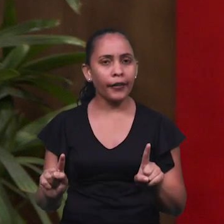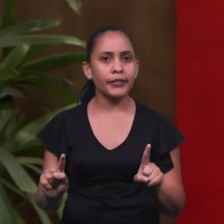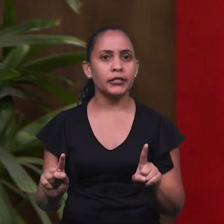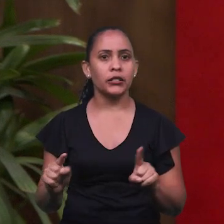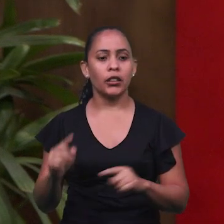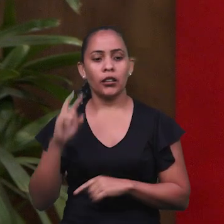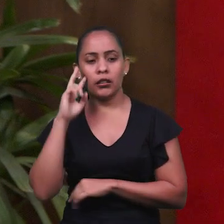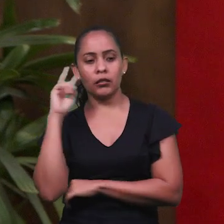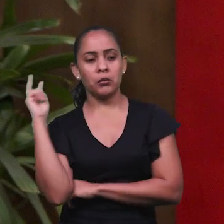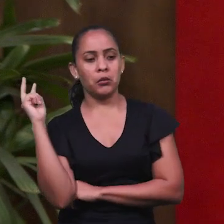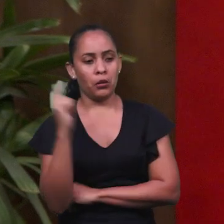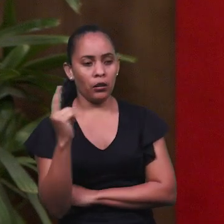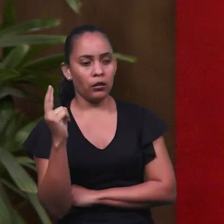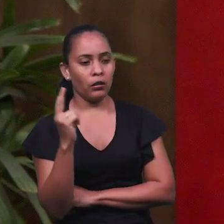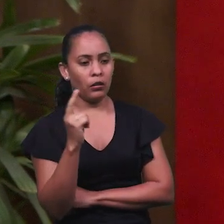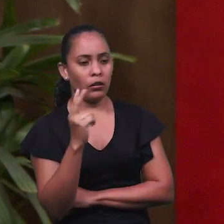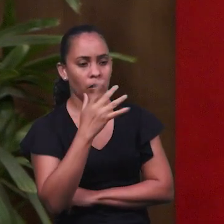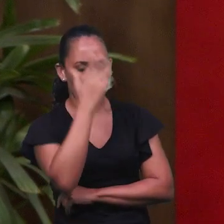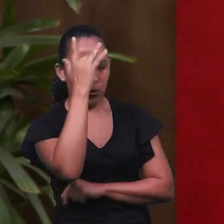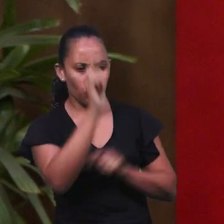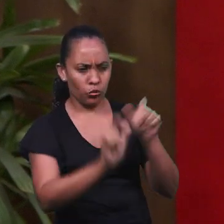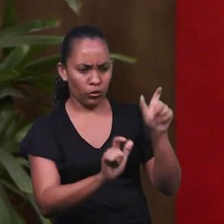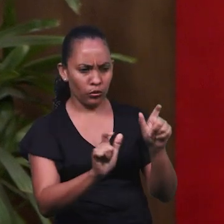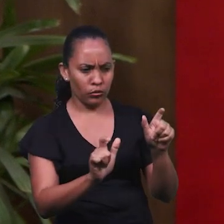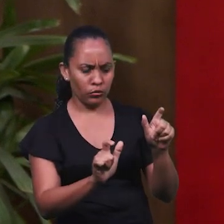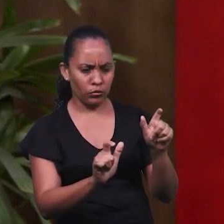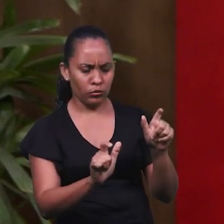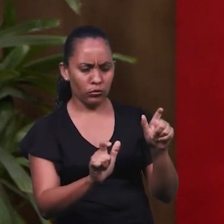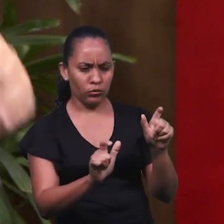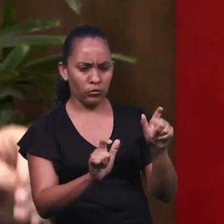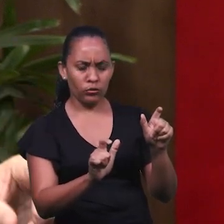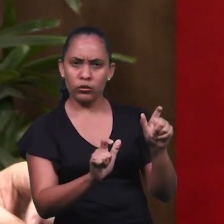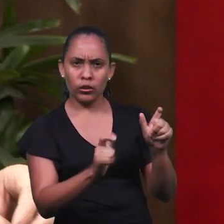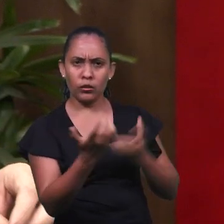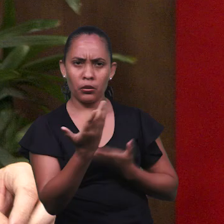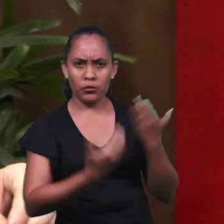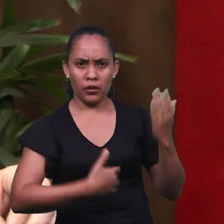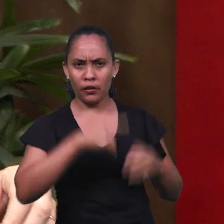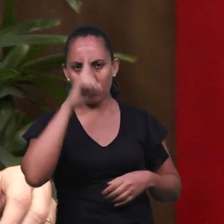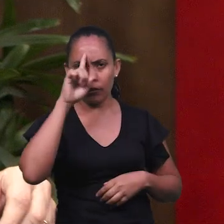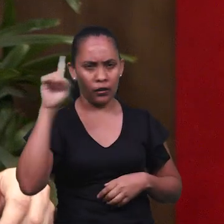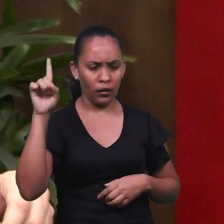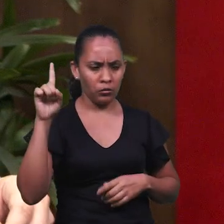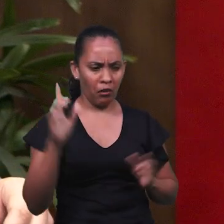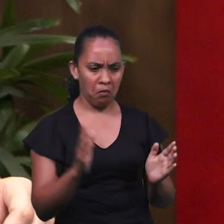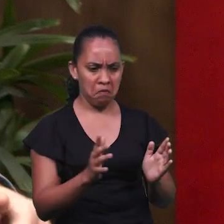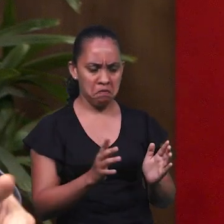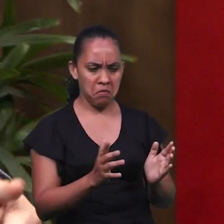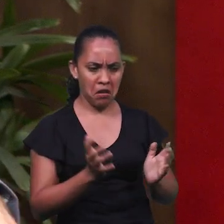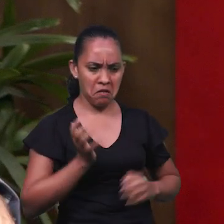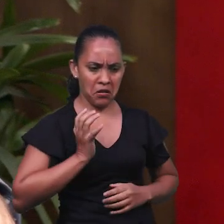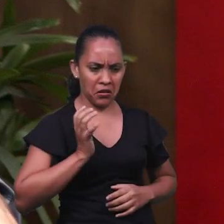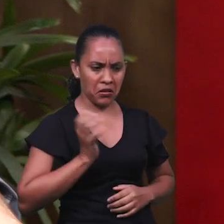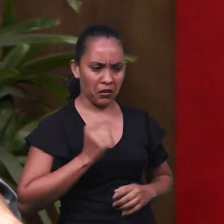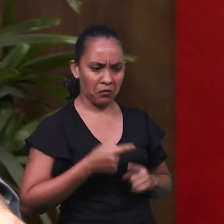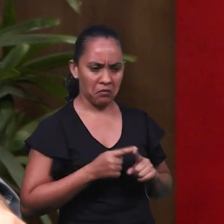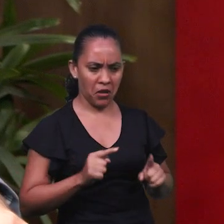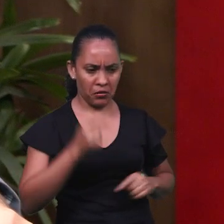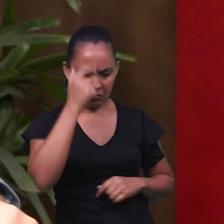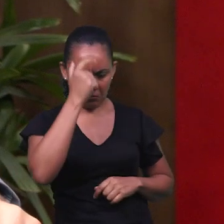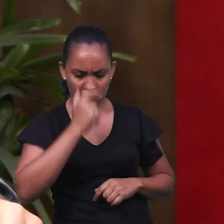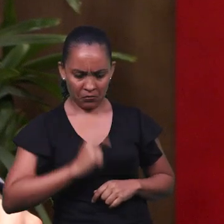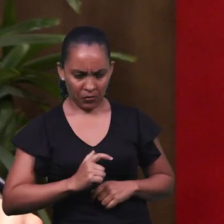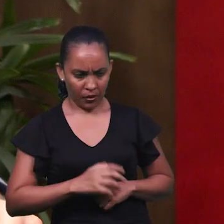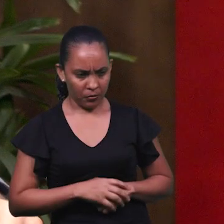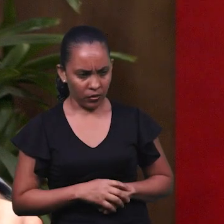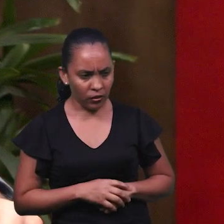para a prosperidade dos ímpios. Ele fala assim, Deus é bom para Israel. Aí ele fala assim, quanto a mim,